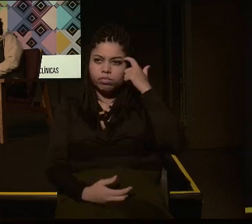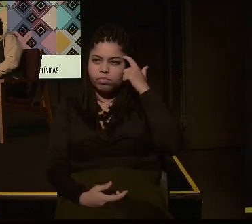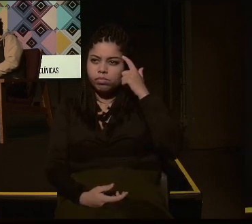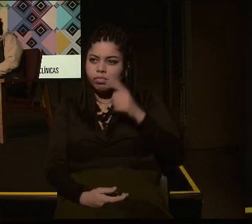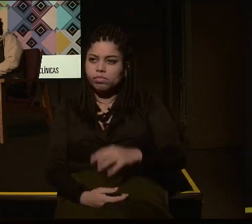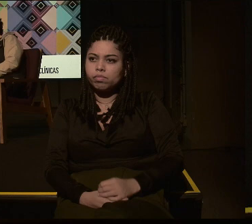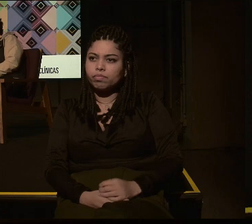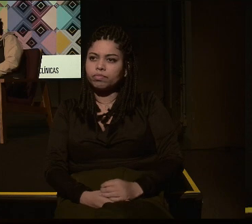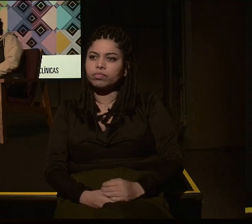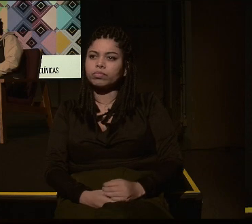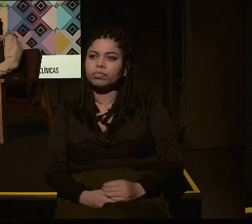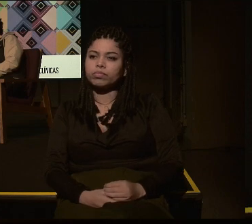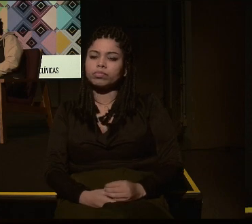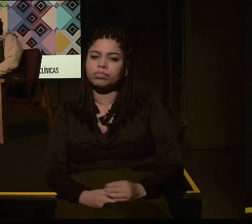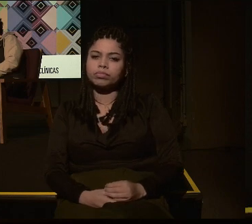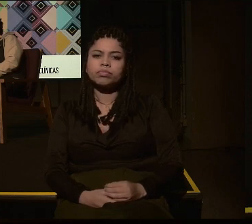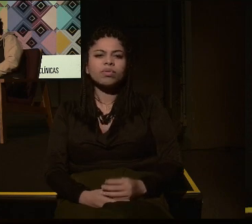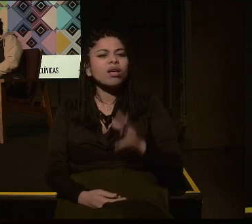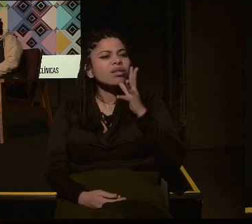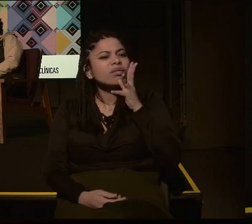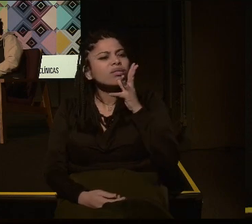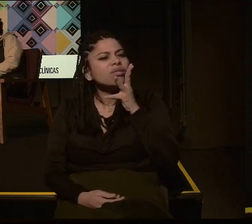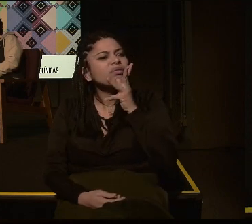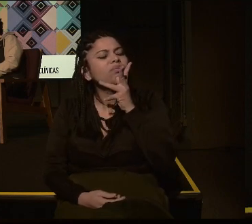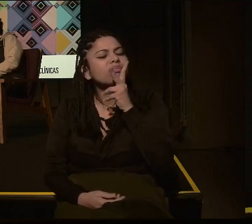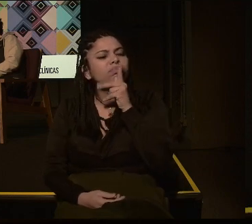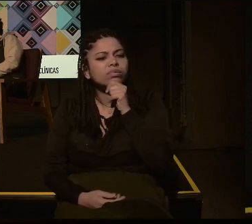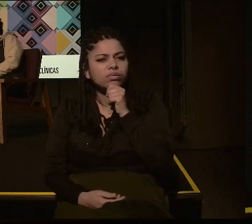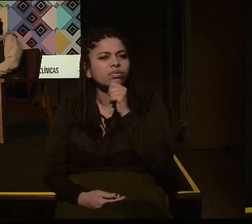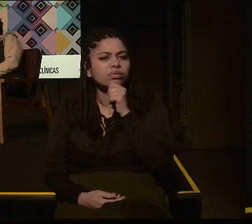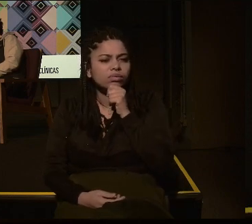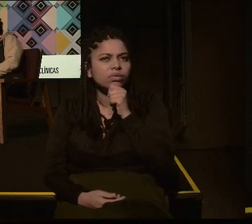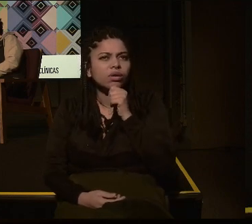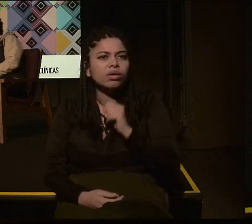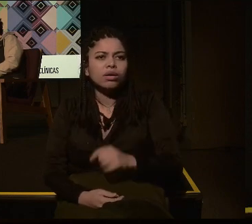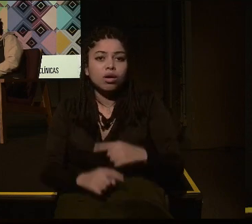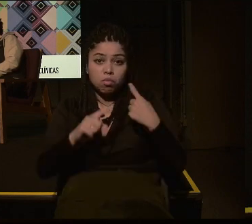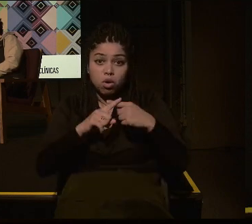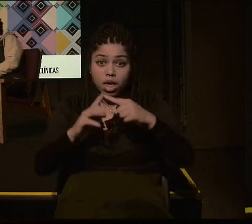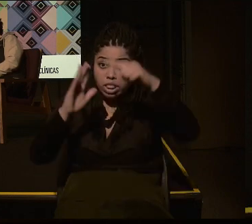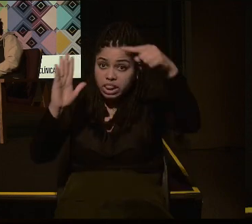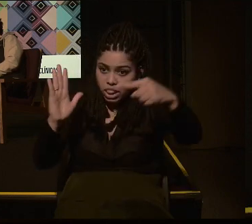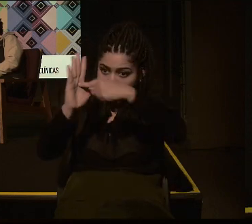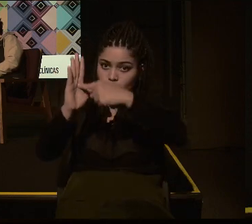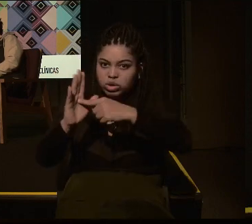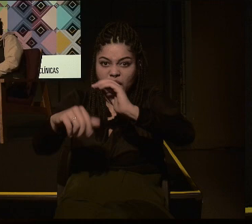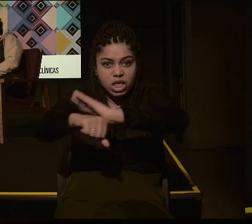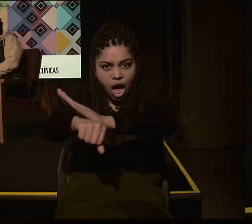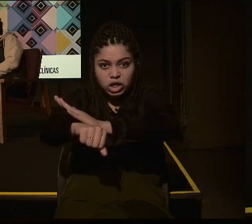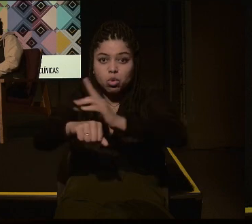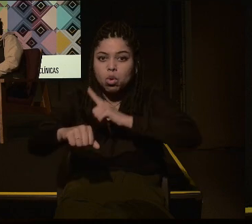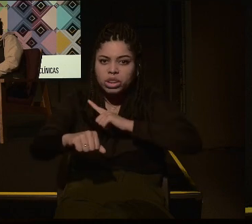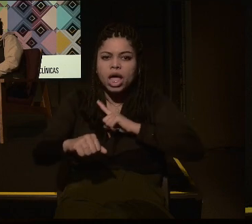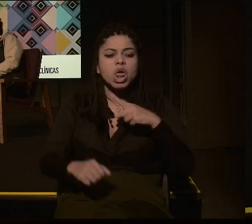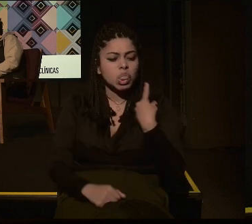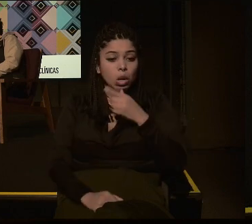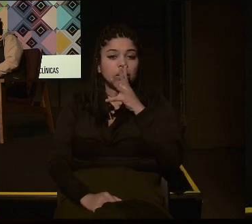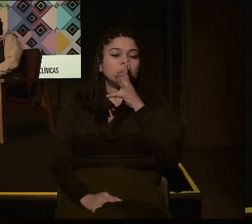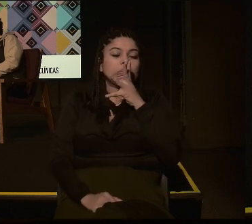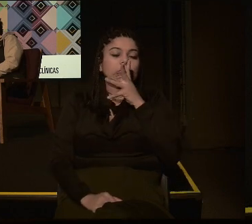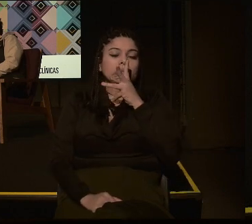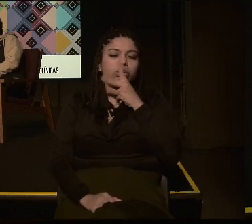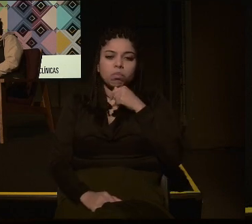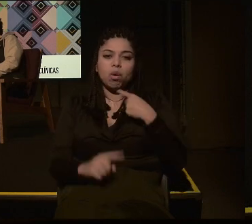em como leva tempo pra gente pensar em como lidar com uma denúncia de racismo, assim, sabe? e as coisas não acontecem